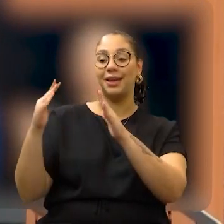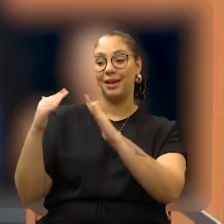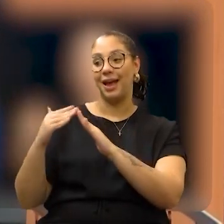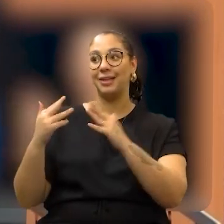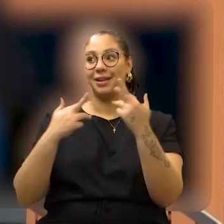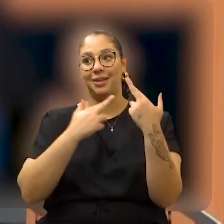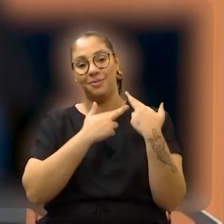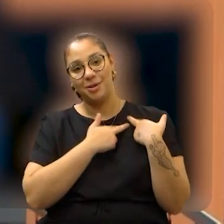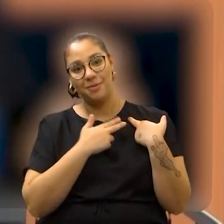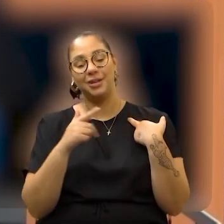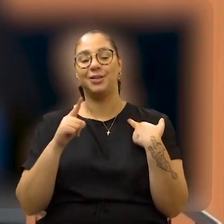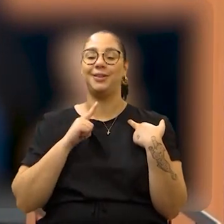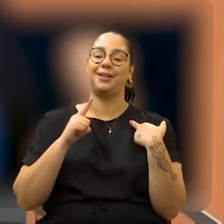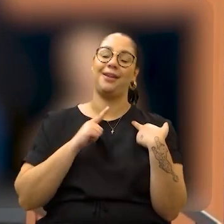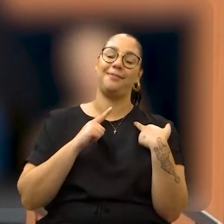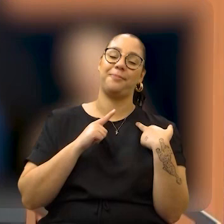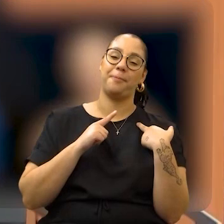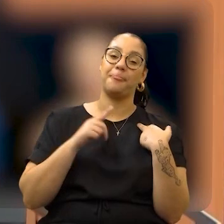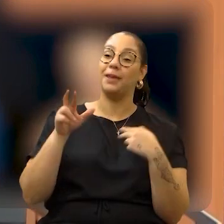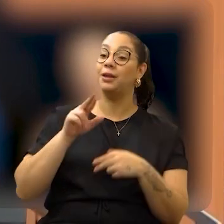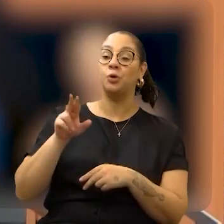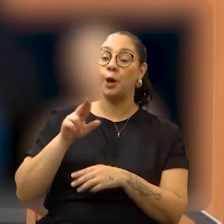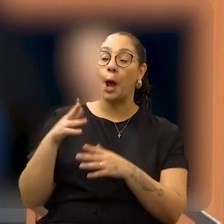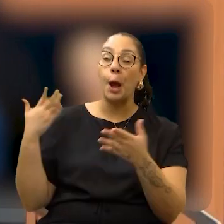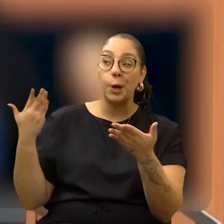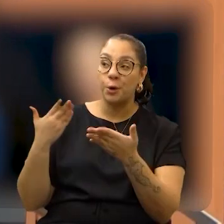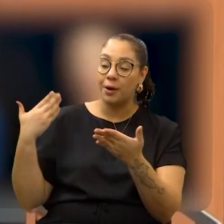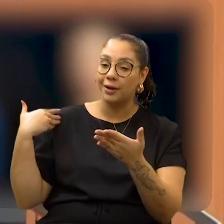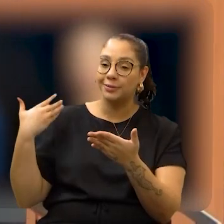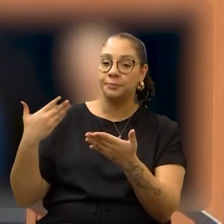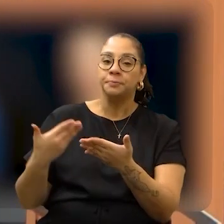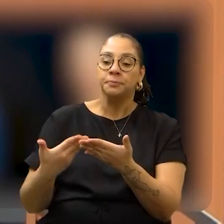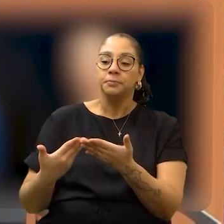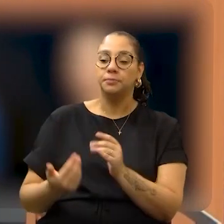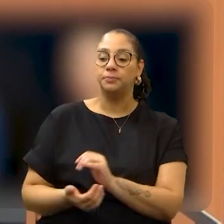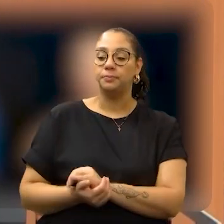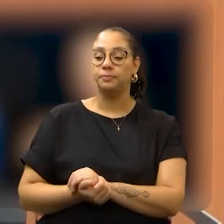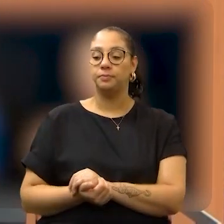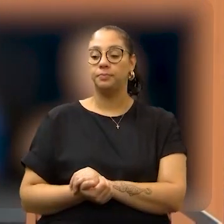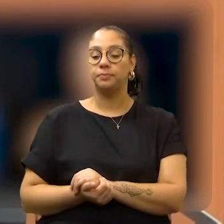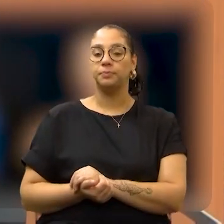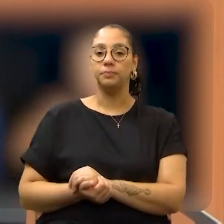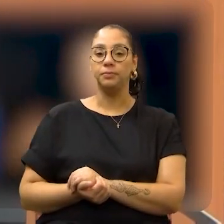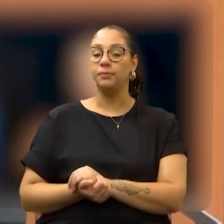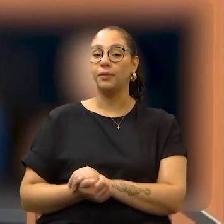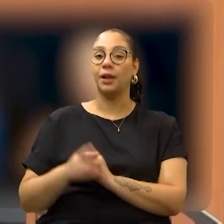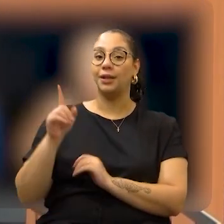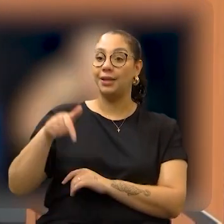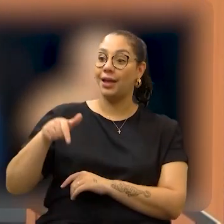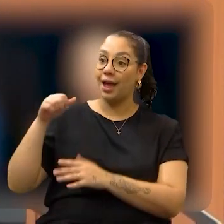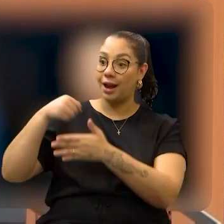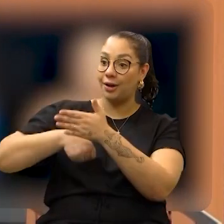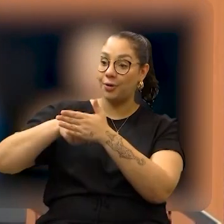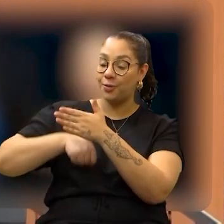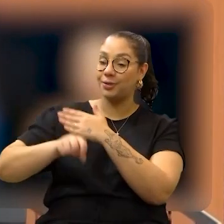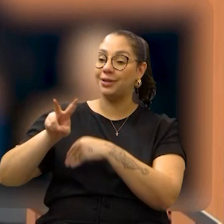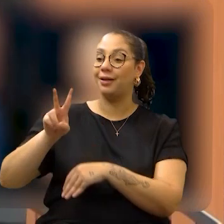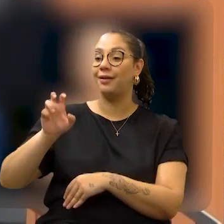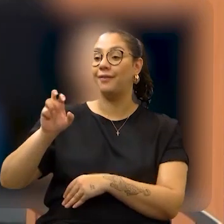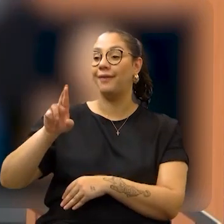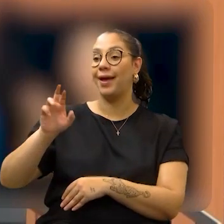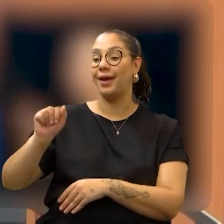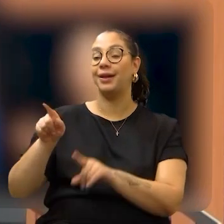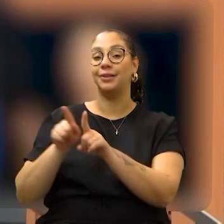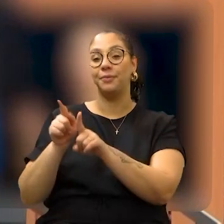jornada em casa, né? E não é de agora essa luta da companheira Vera Faria, assim